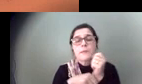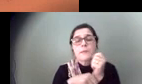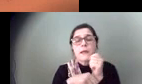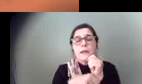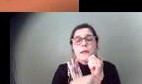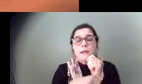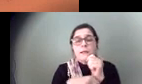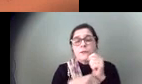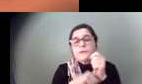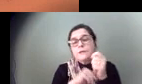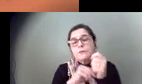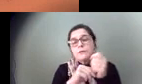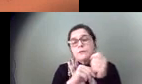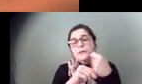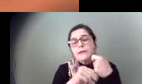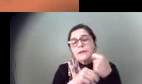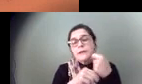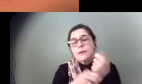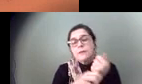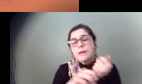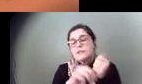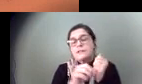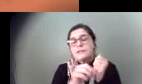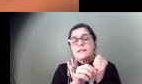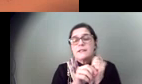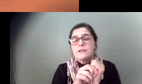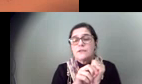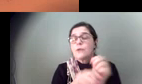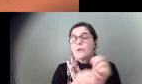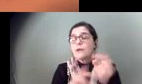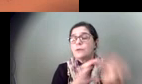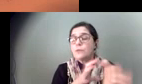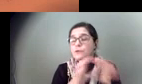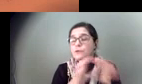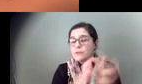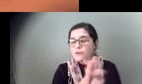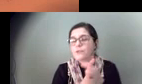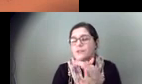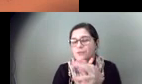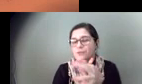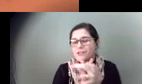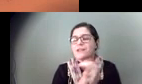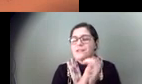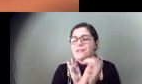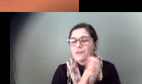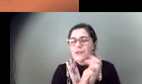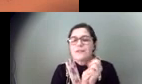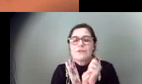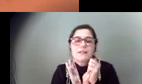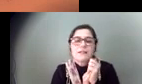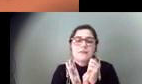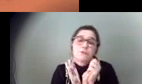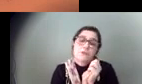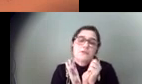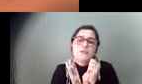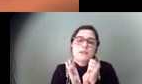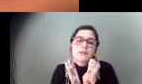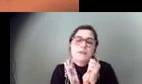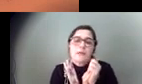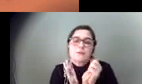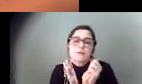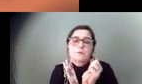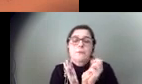inscritos. E no ensino fundamental e médio, a gente tem 124 e muitos são os mesmos, né? Porque estão ali nos três, dois